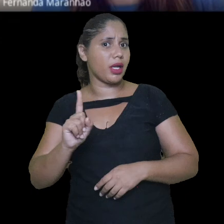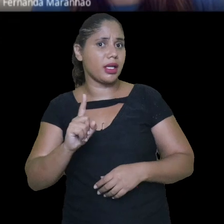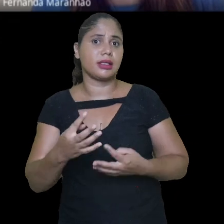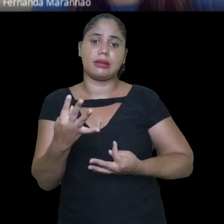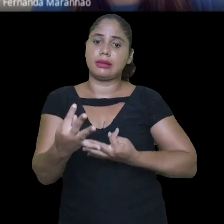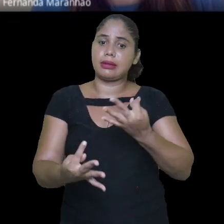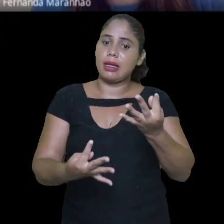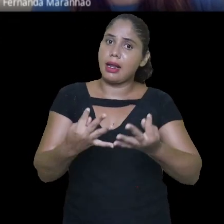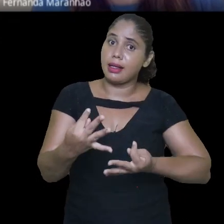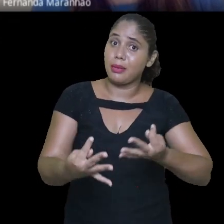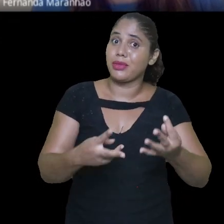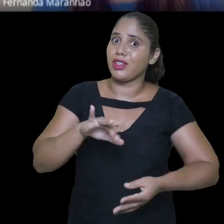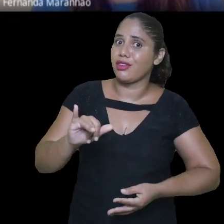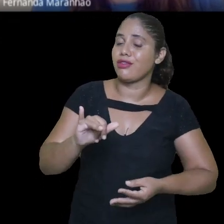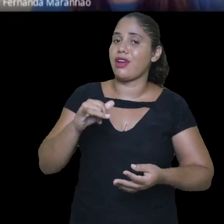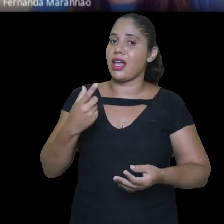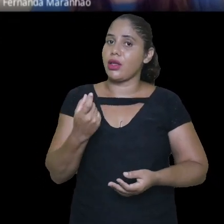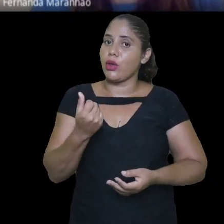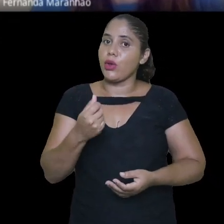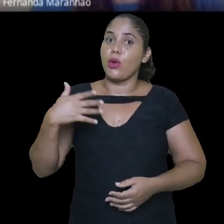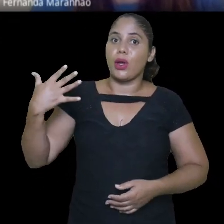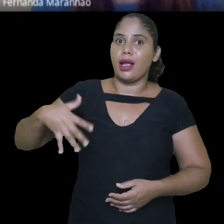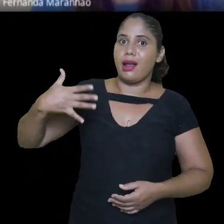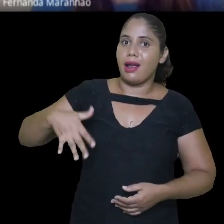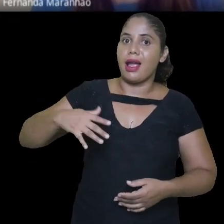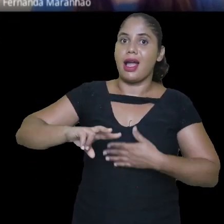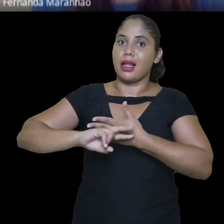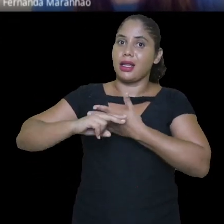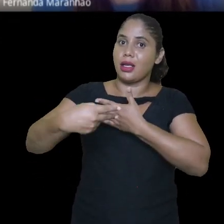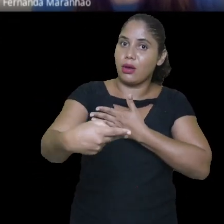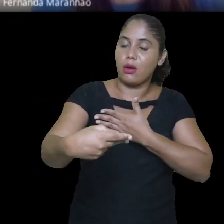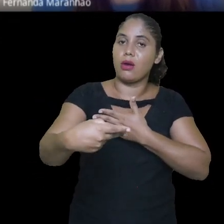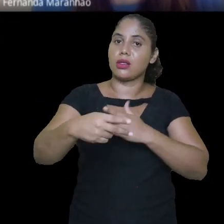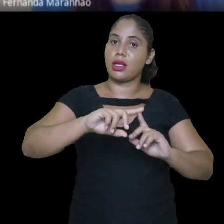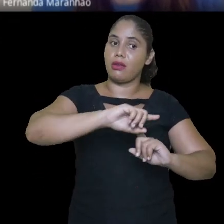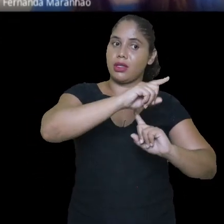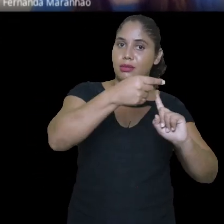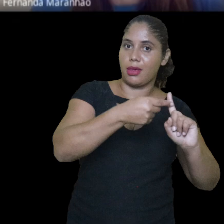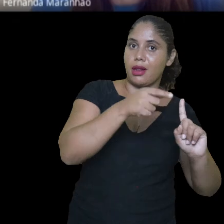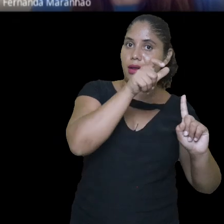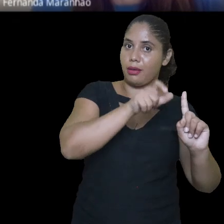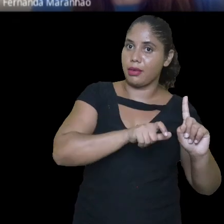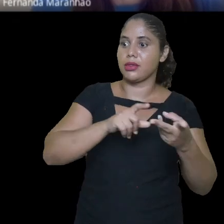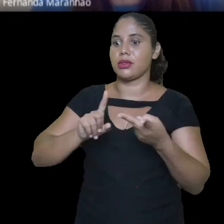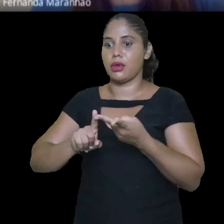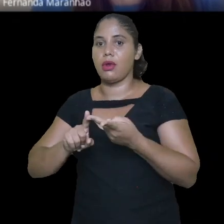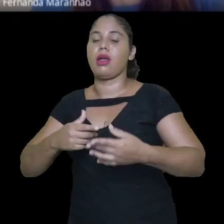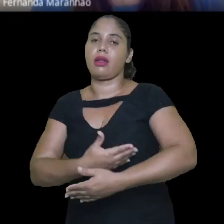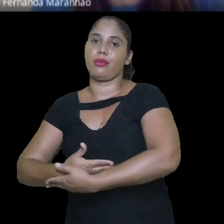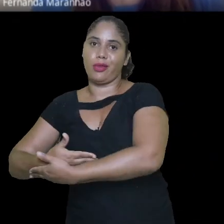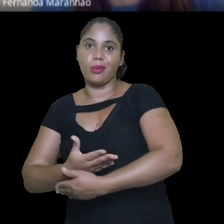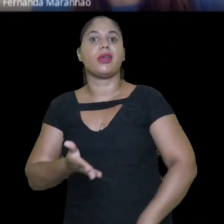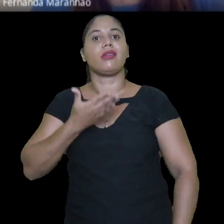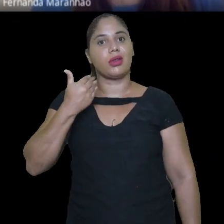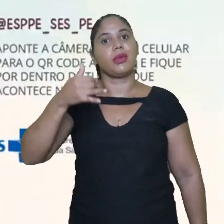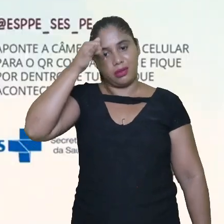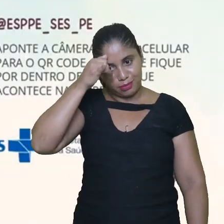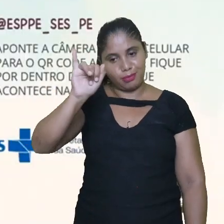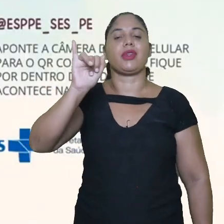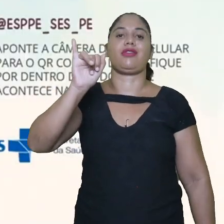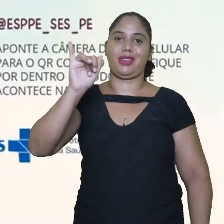complicações e sequelas a longo prazo, tanto para a pessoa que gesta como para o bebê. Obrigada.